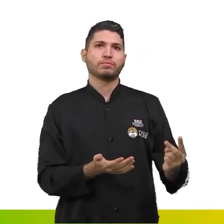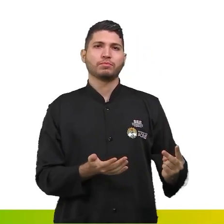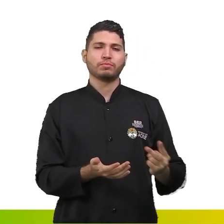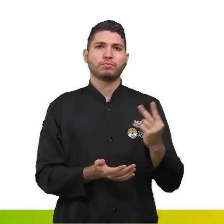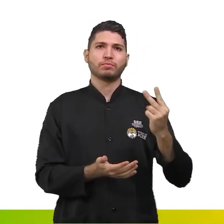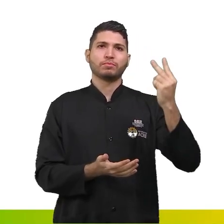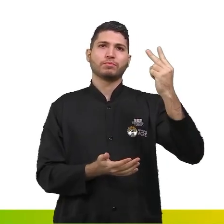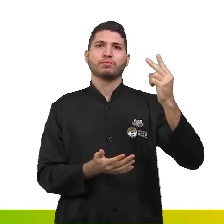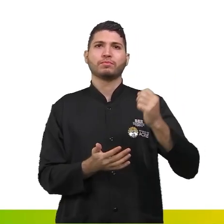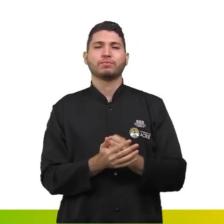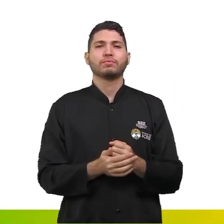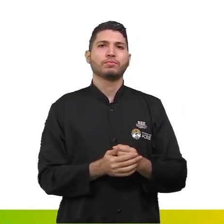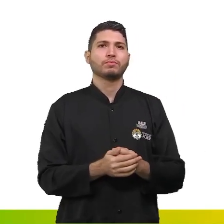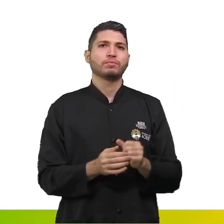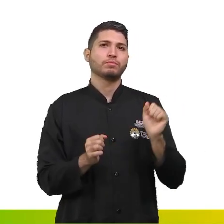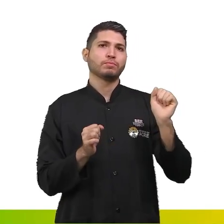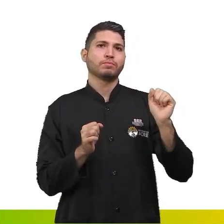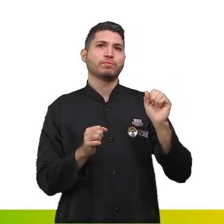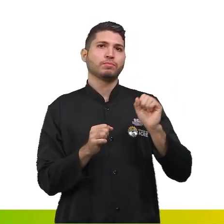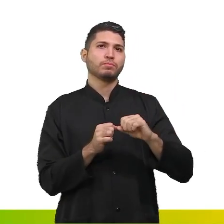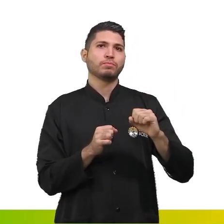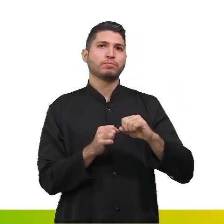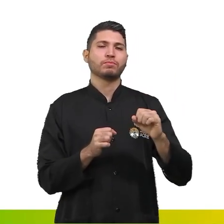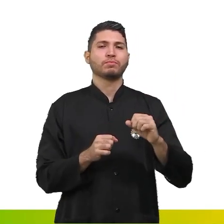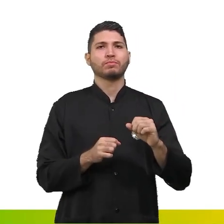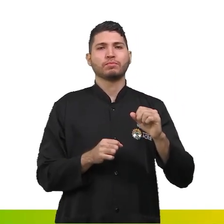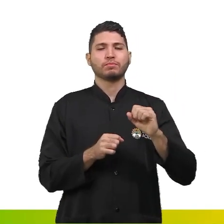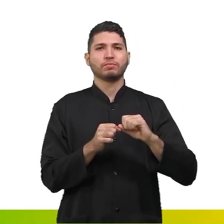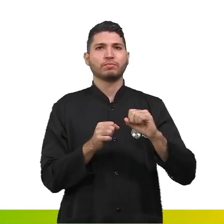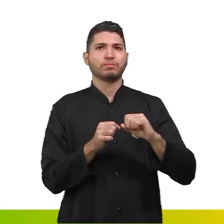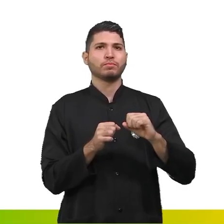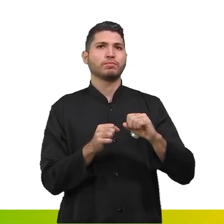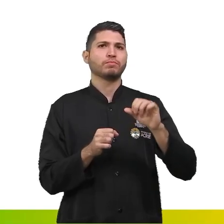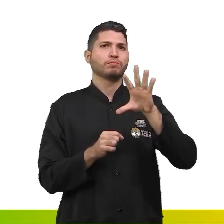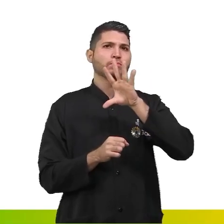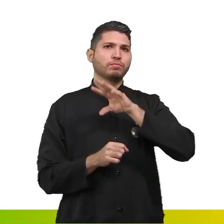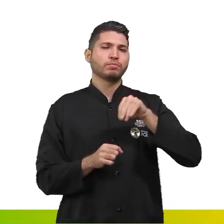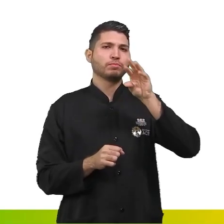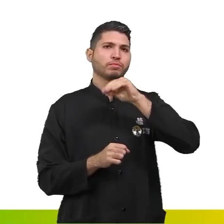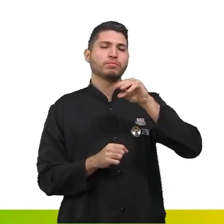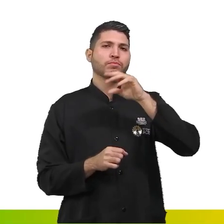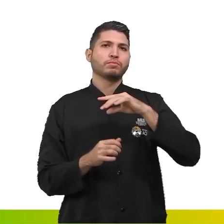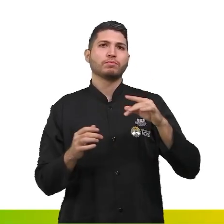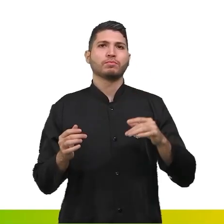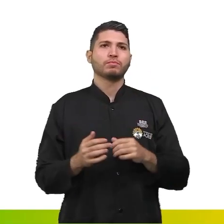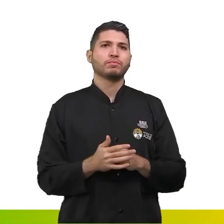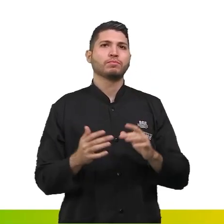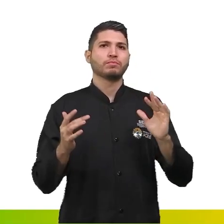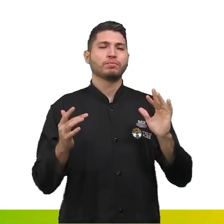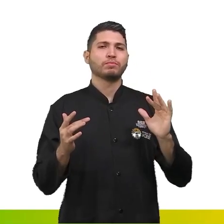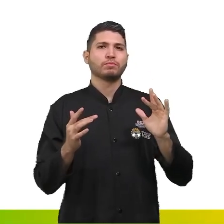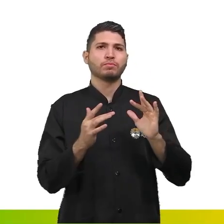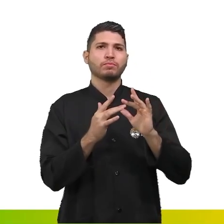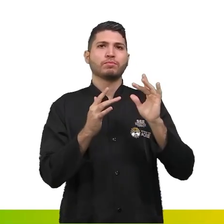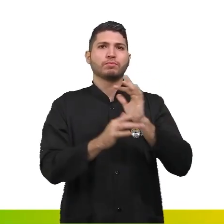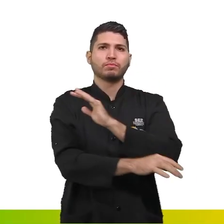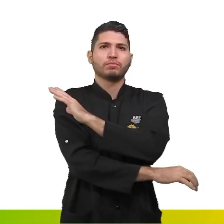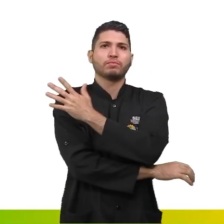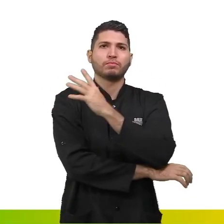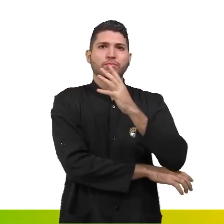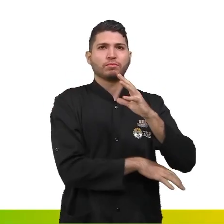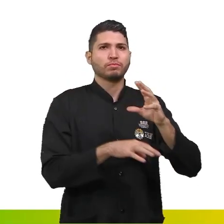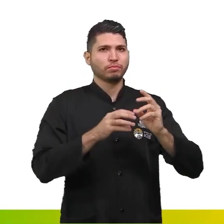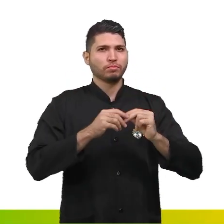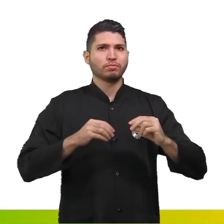transmitidos oralmente e profundamente conectados com a natureza e o território. Então